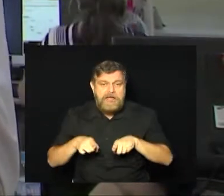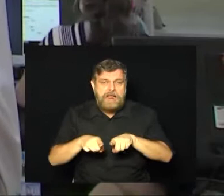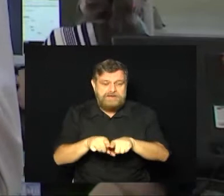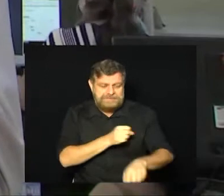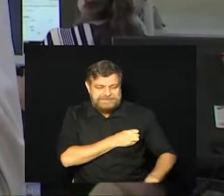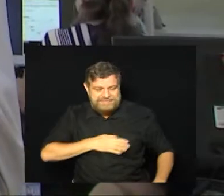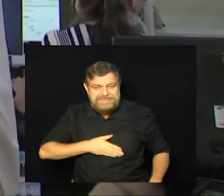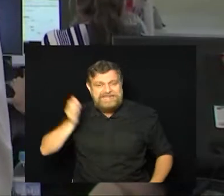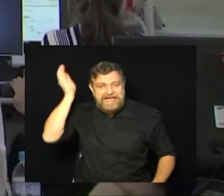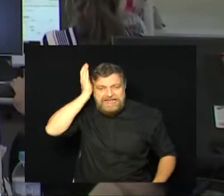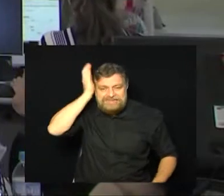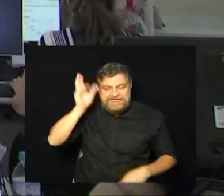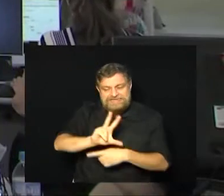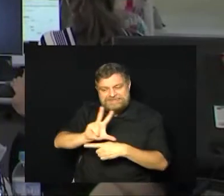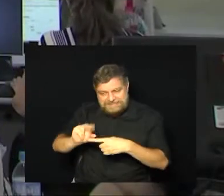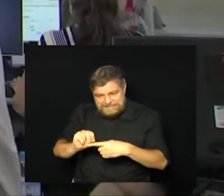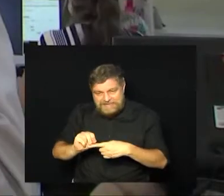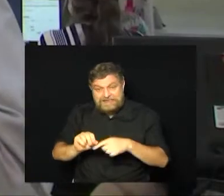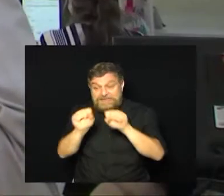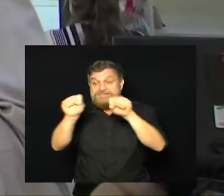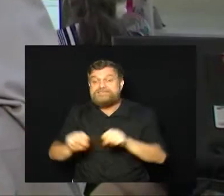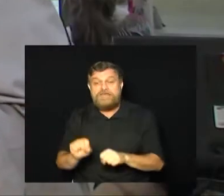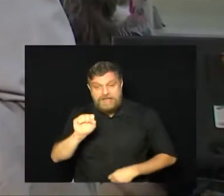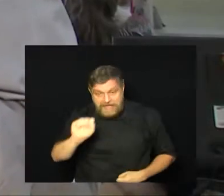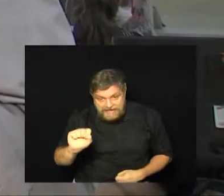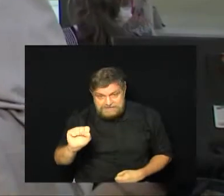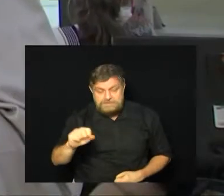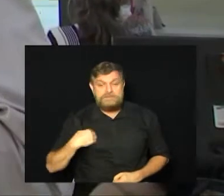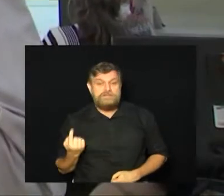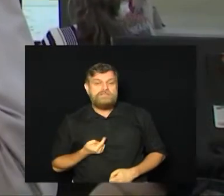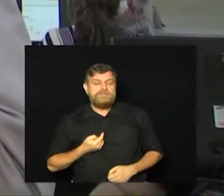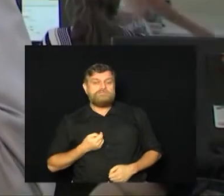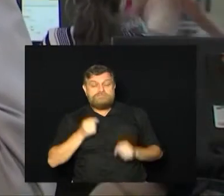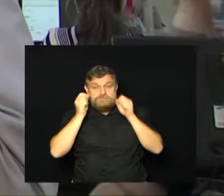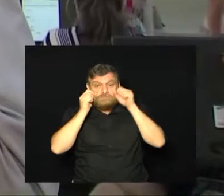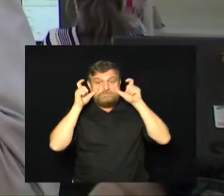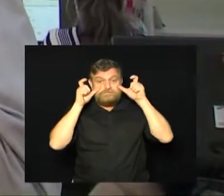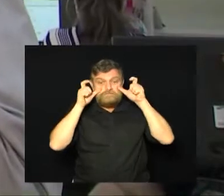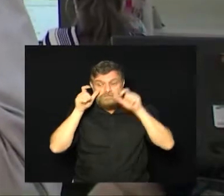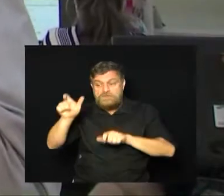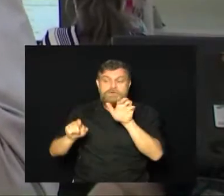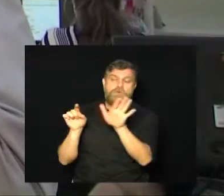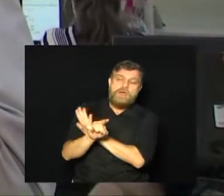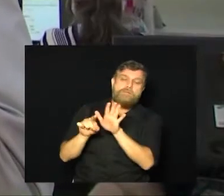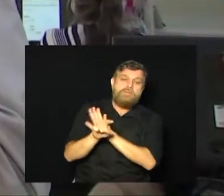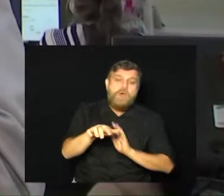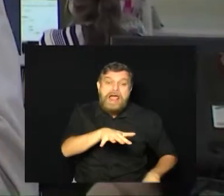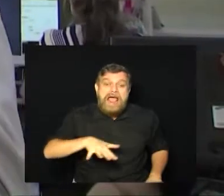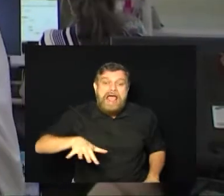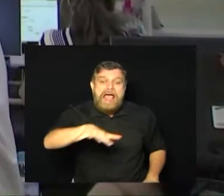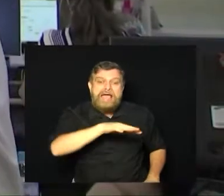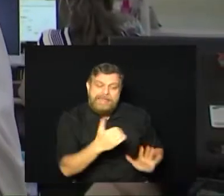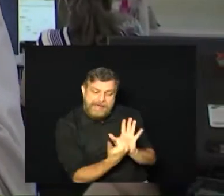ano. Uma pergunta importante, né, que certamente desperta aí o interesse do pessoal que está em casa. Em qual área teve mais